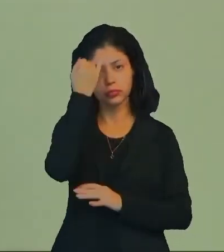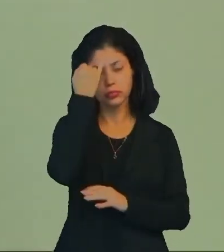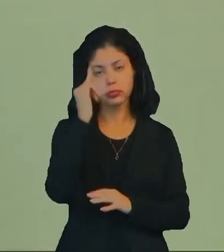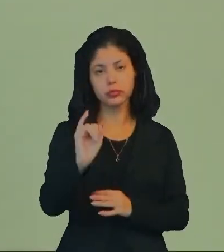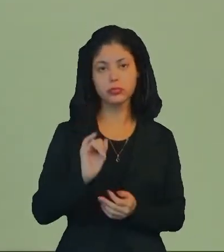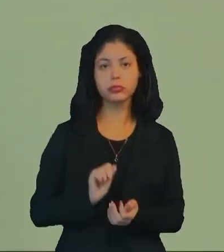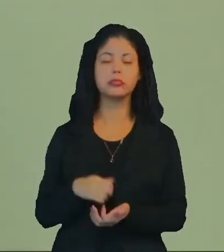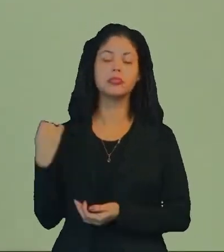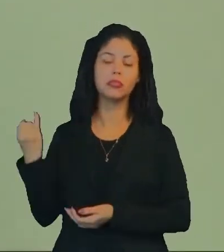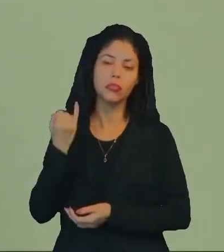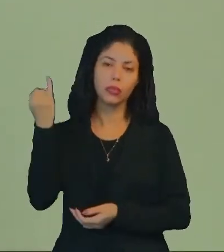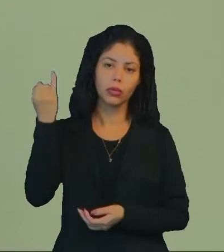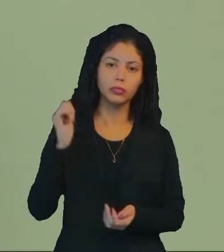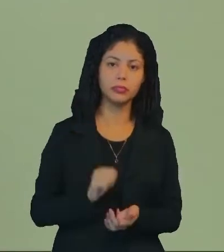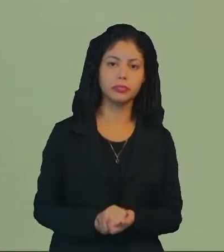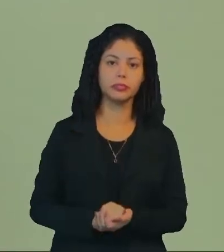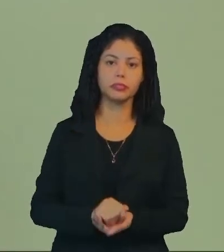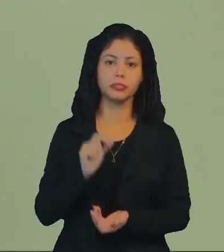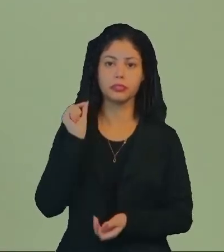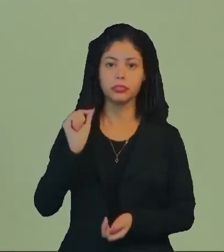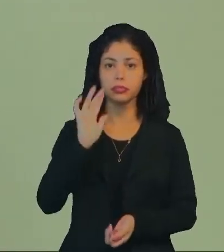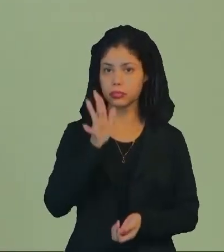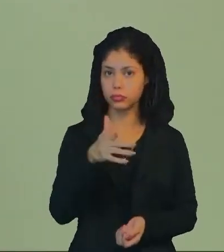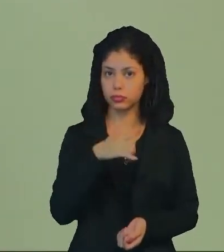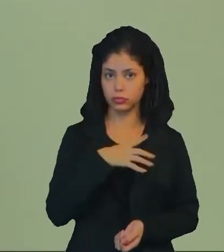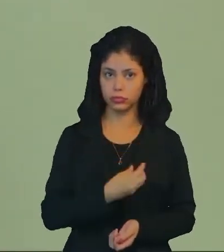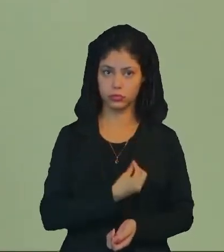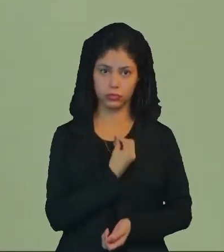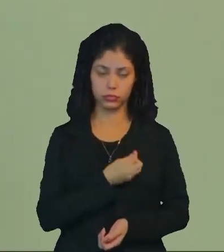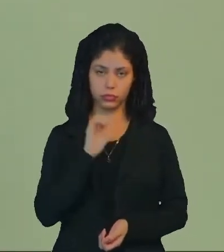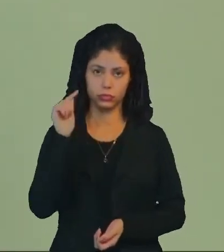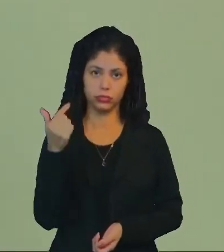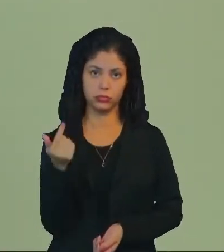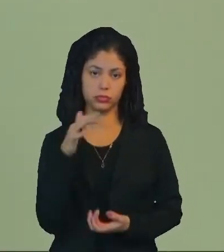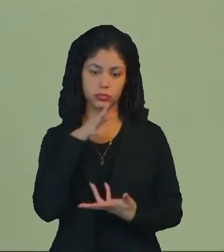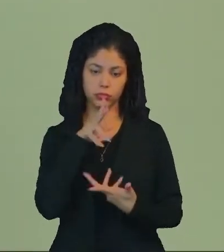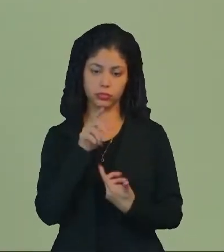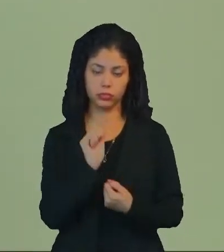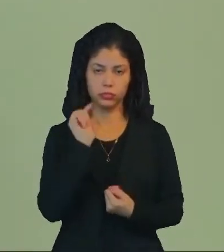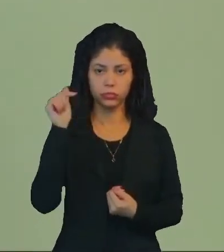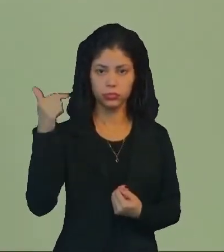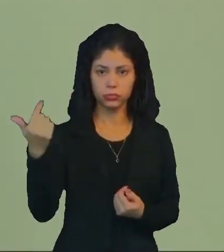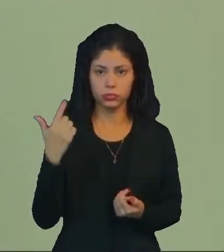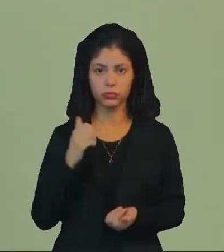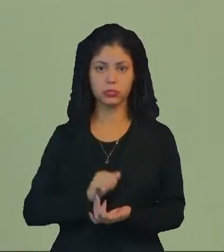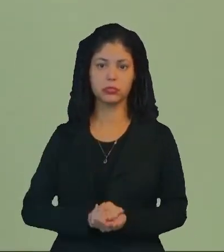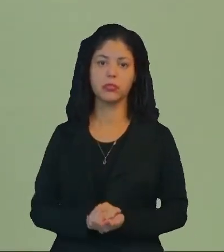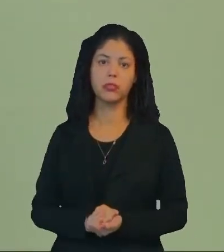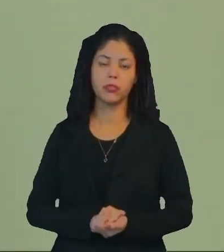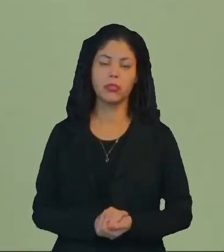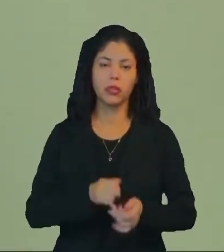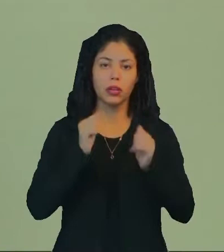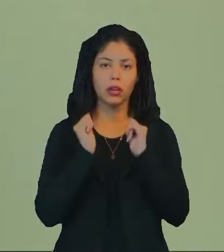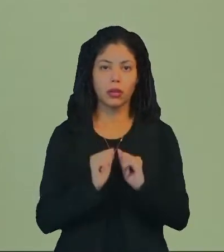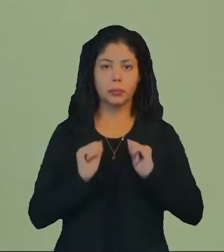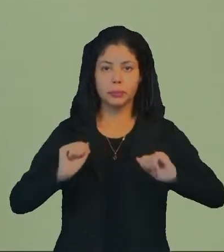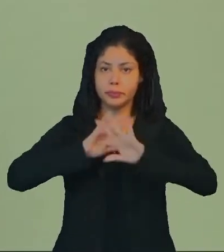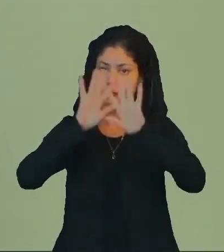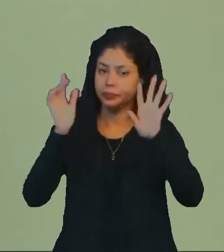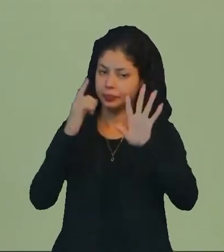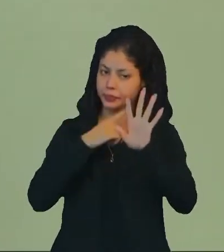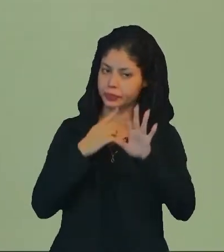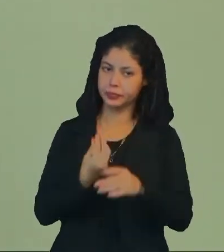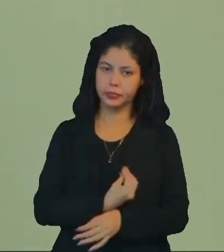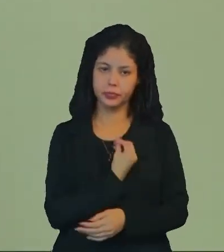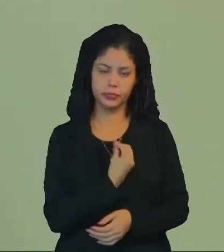aqui surpreendente é a questão de já ter vida em outro planeta. É claro que dificilmente a gente pode falar que